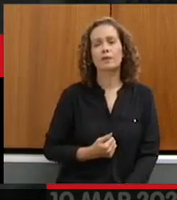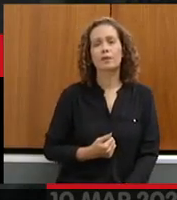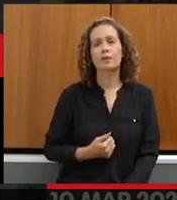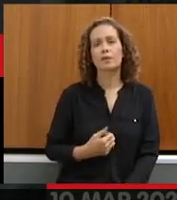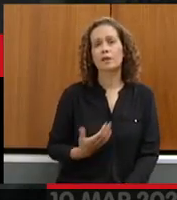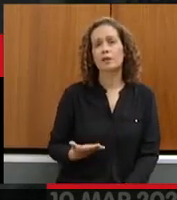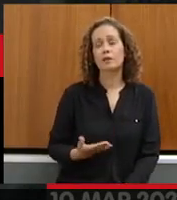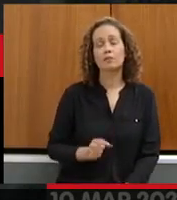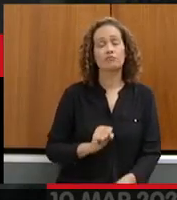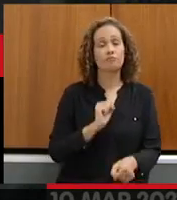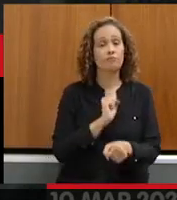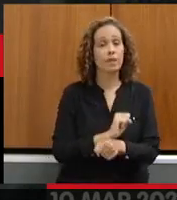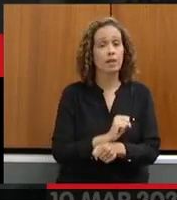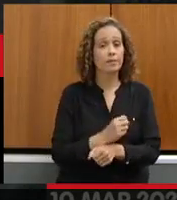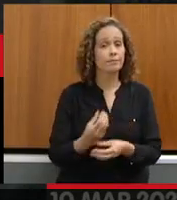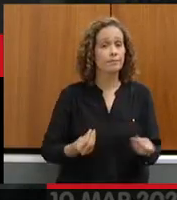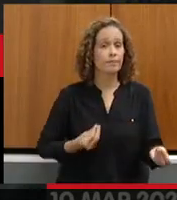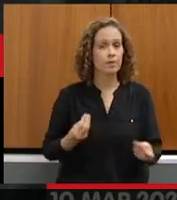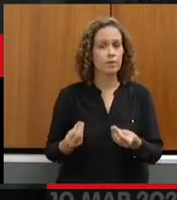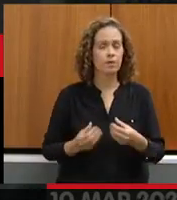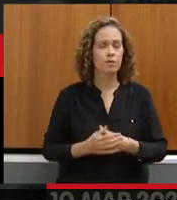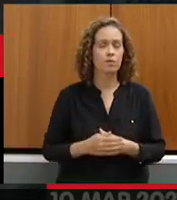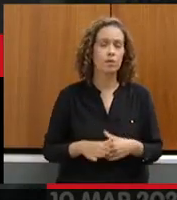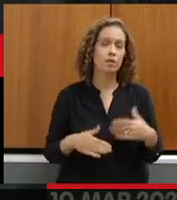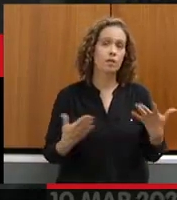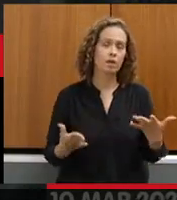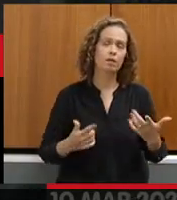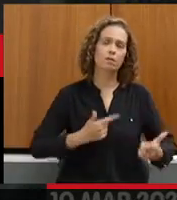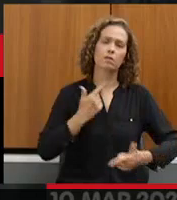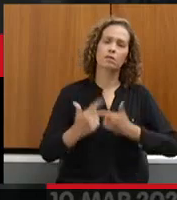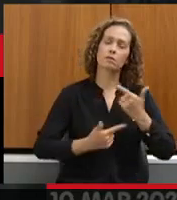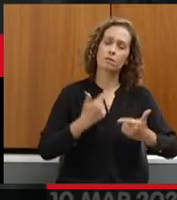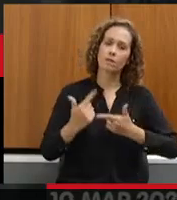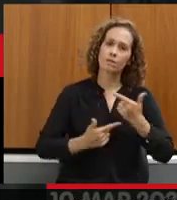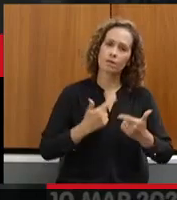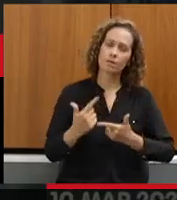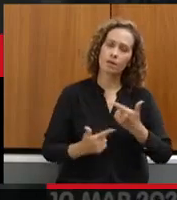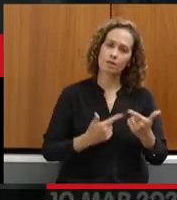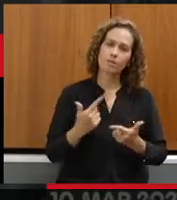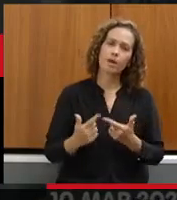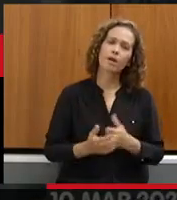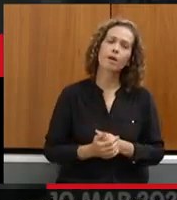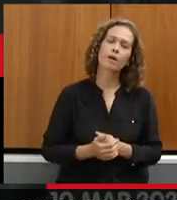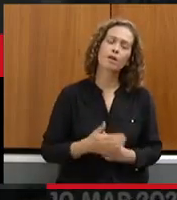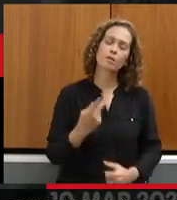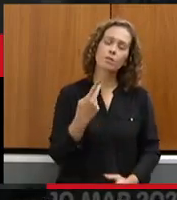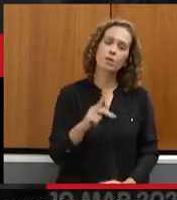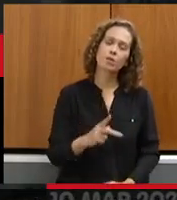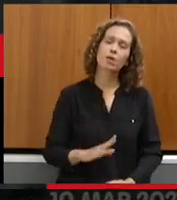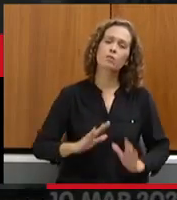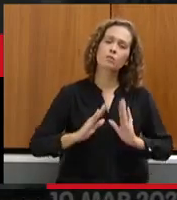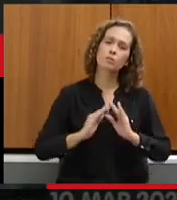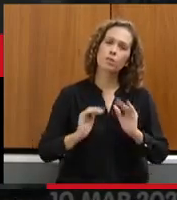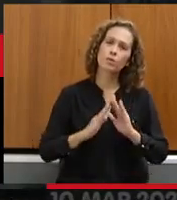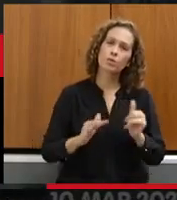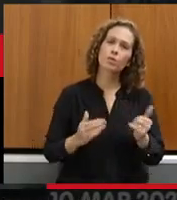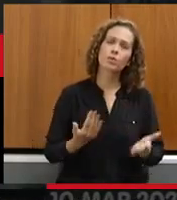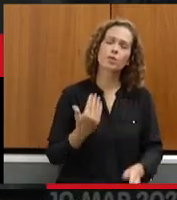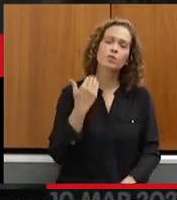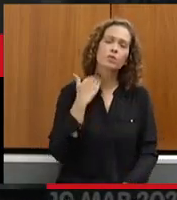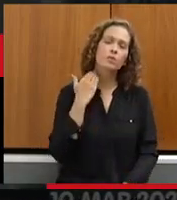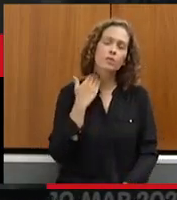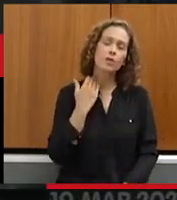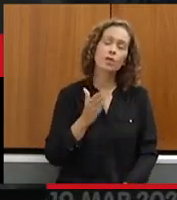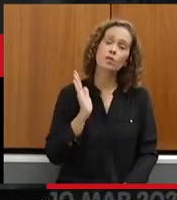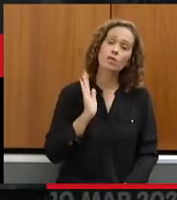mesmo respirador esteja parada Então a gente tem feito esse trabalho naturalmente a sua solicitação dos de Juiz de Fora eu